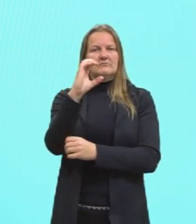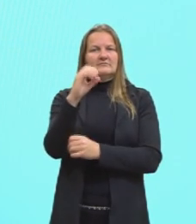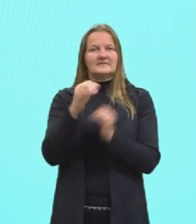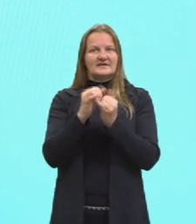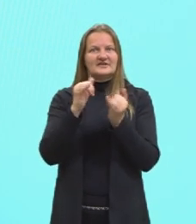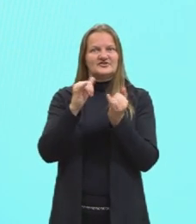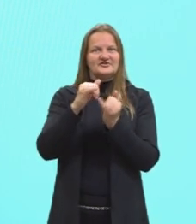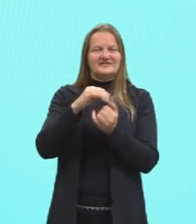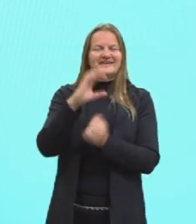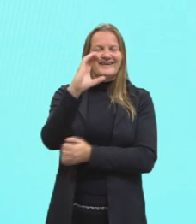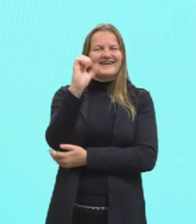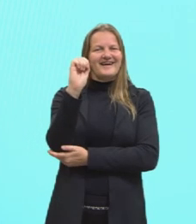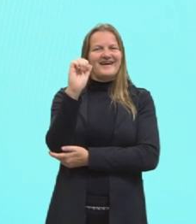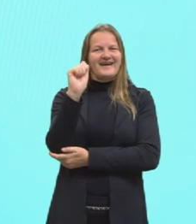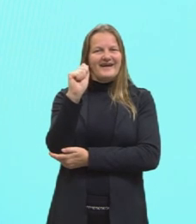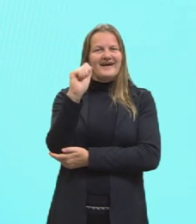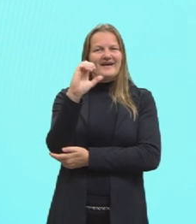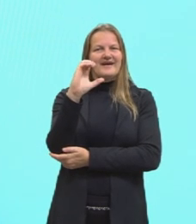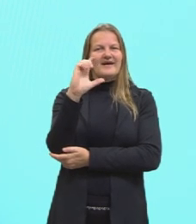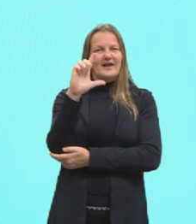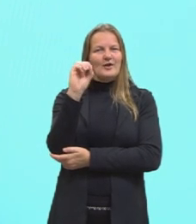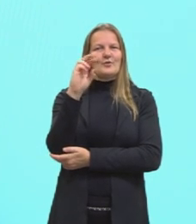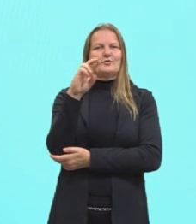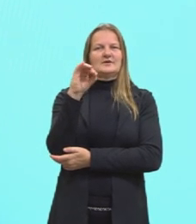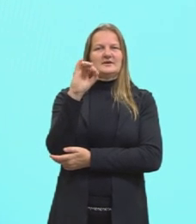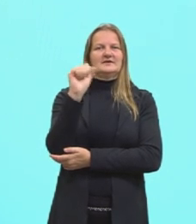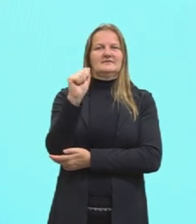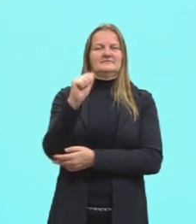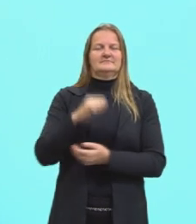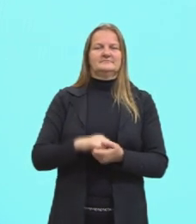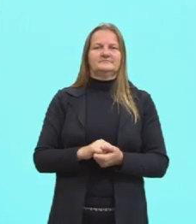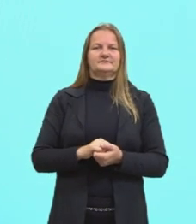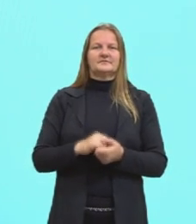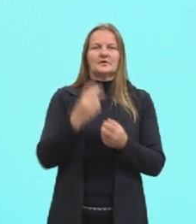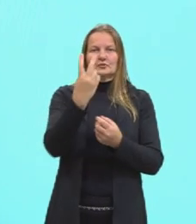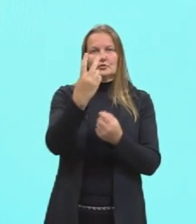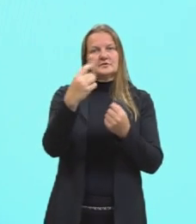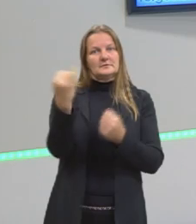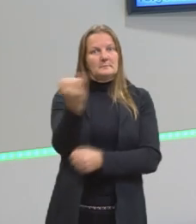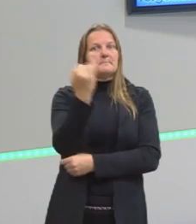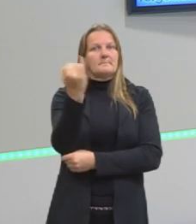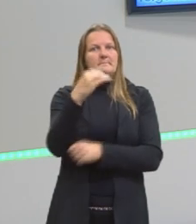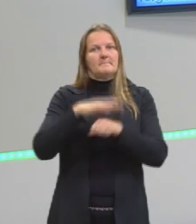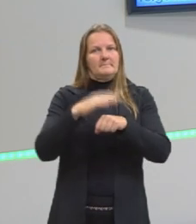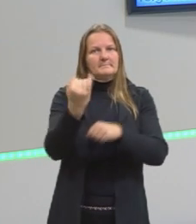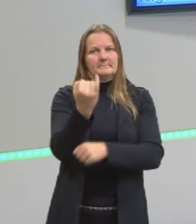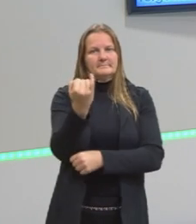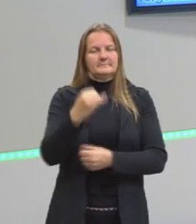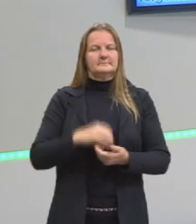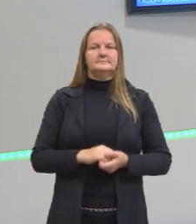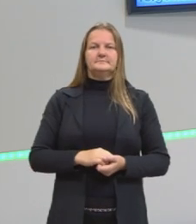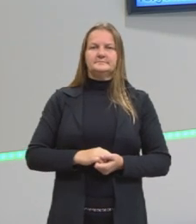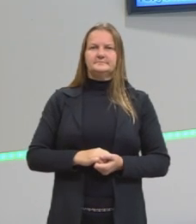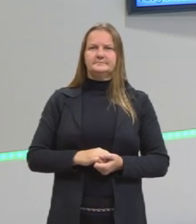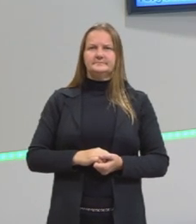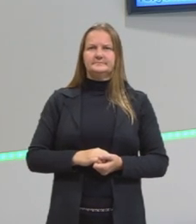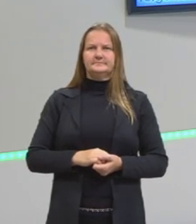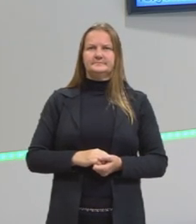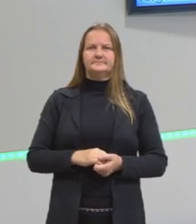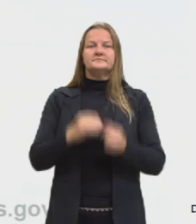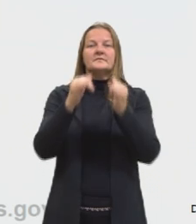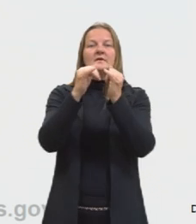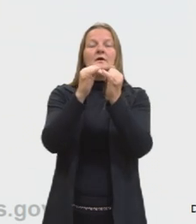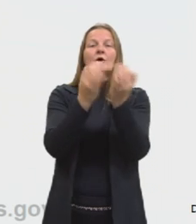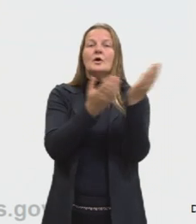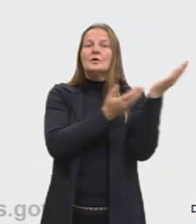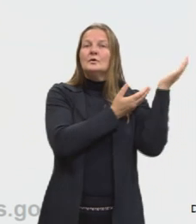então também é uma unidade de medida são essas duas então as principais que a gente acaba vendo por aí é bom energia